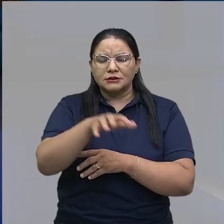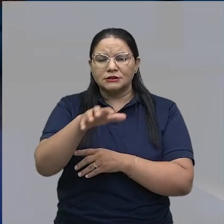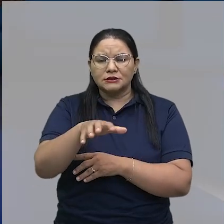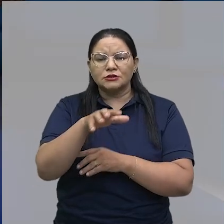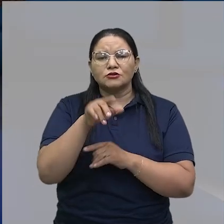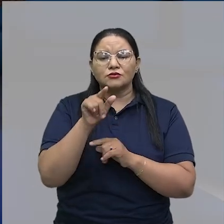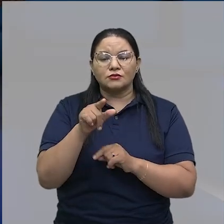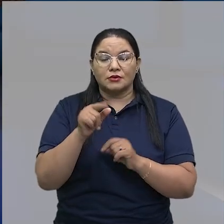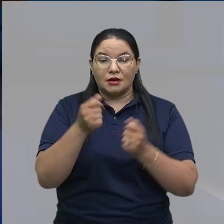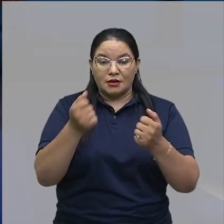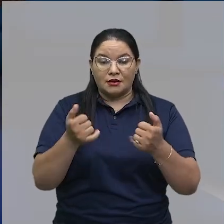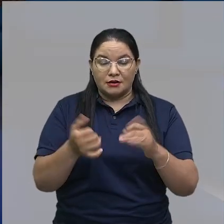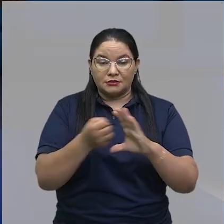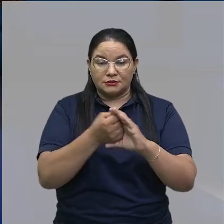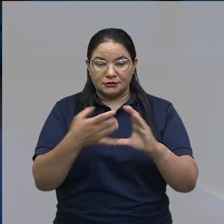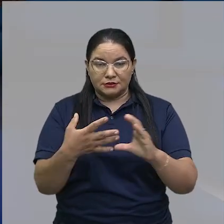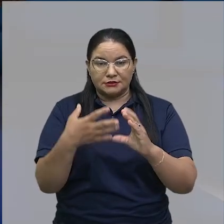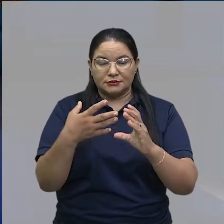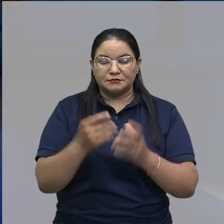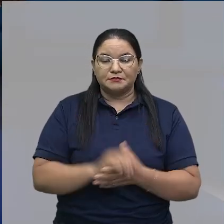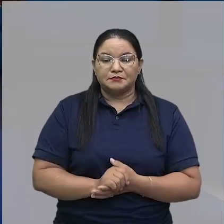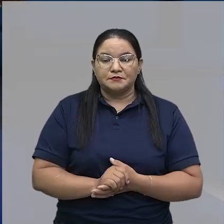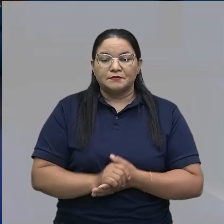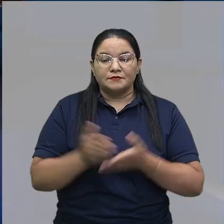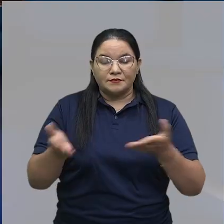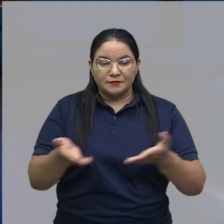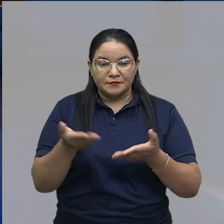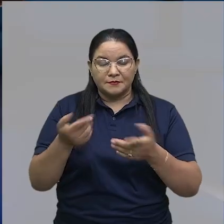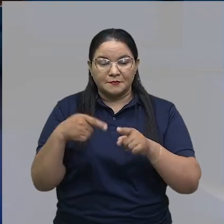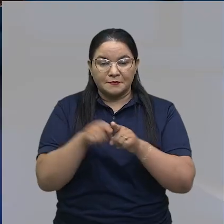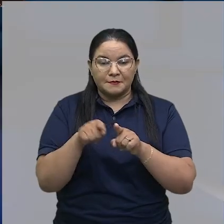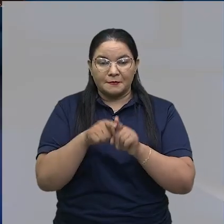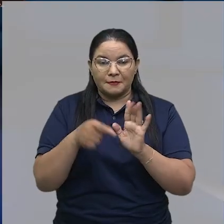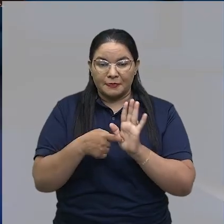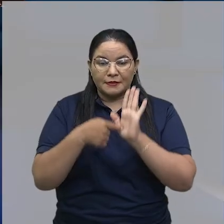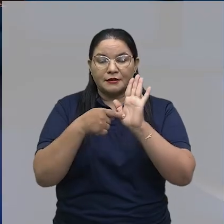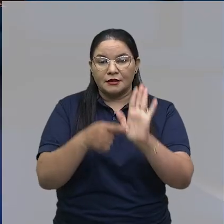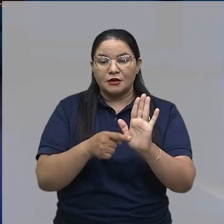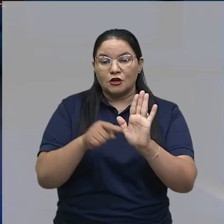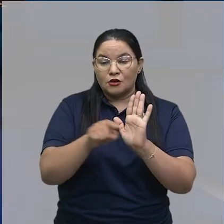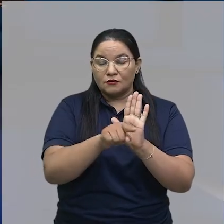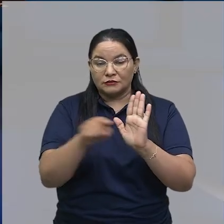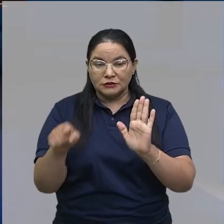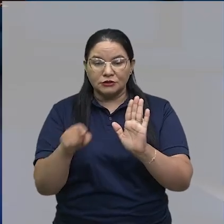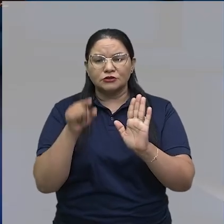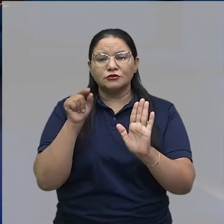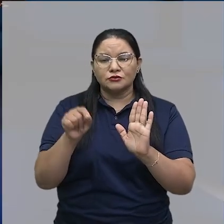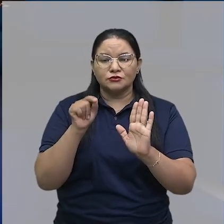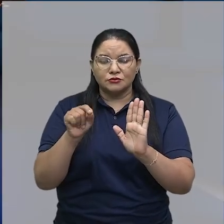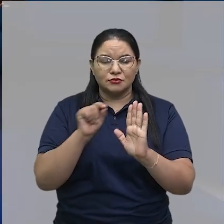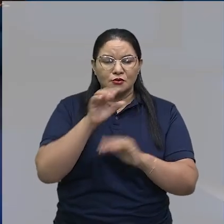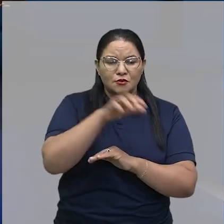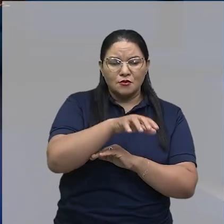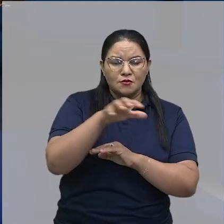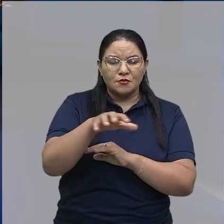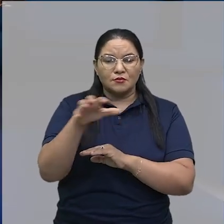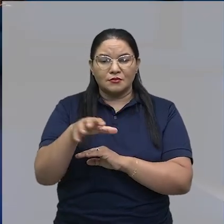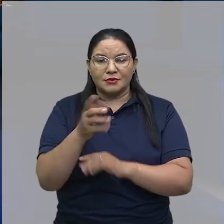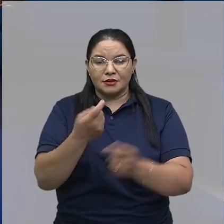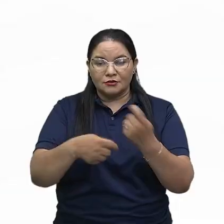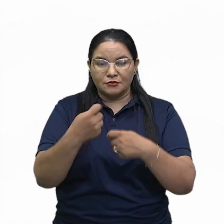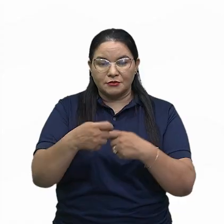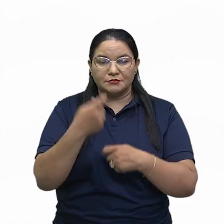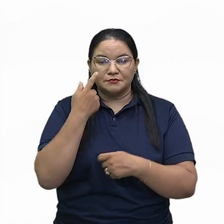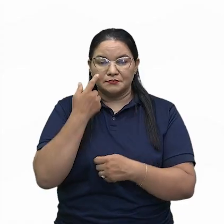caracterizá-lo melhor no decorrer dessa aula. Quero agora, neste momento, destacar para vocês o que são esses setores da economia. Acompanhe